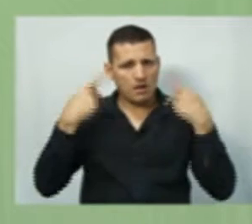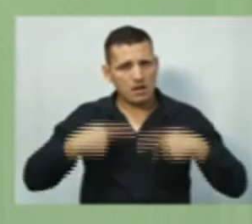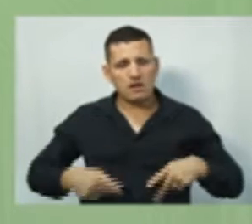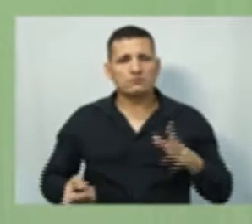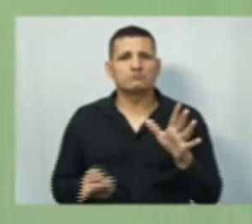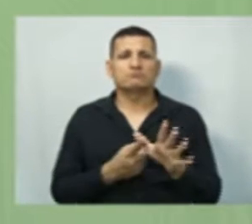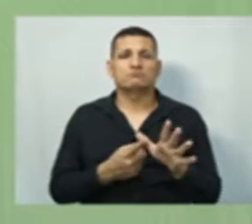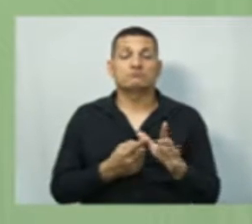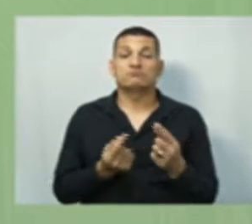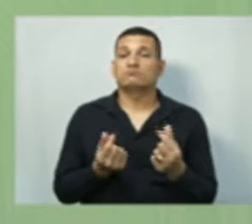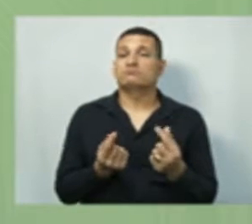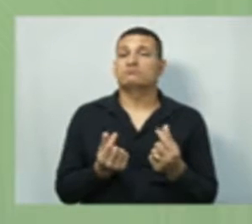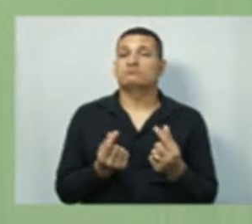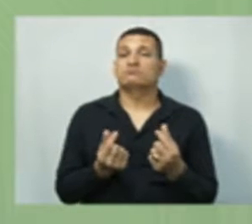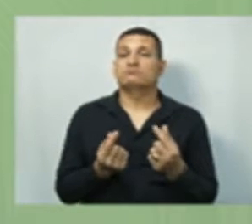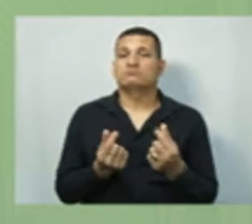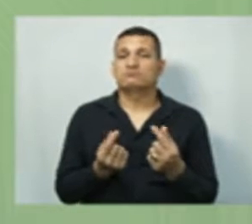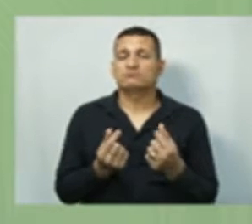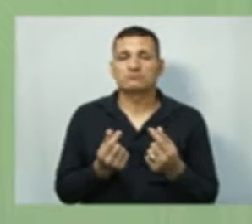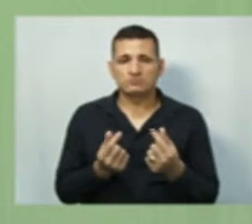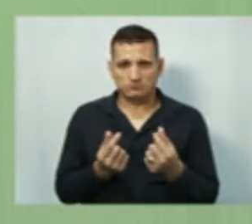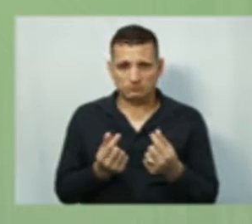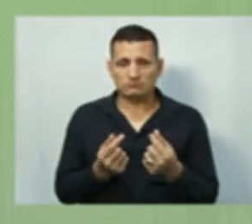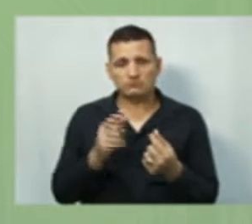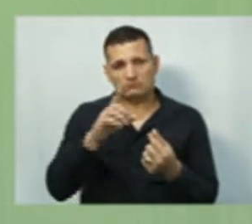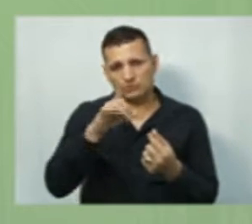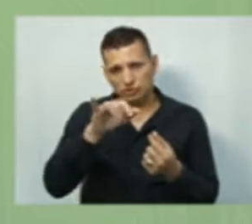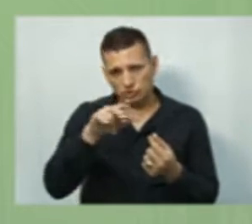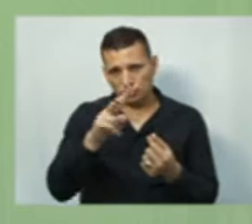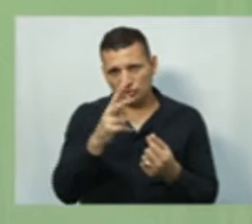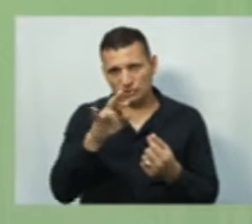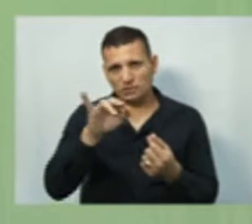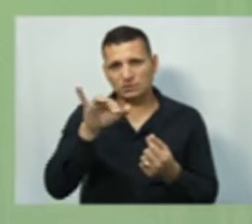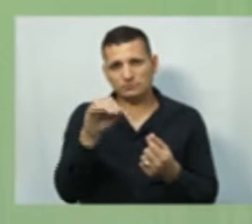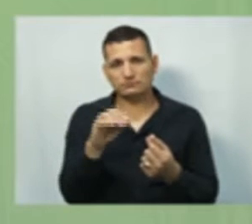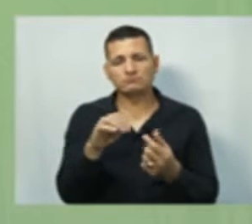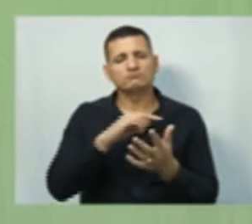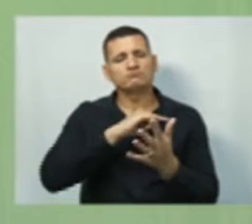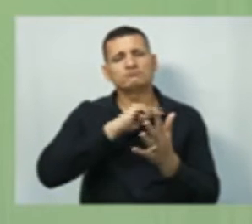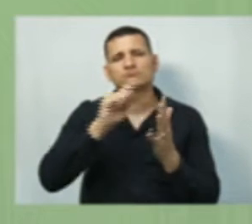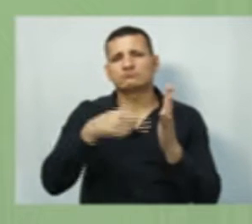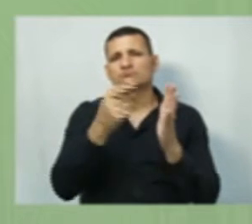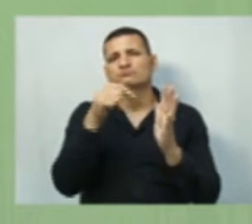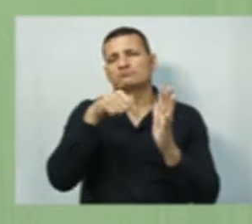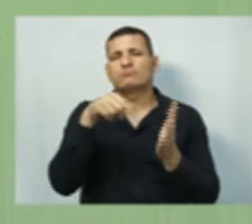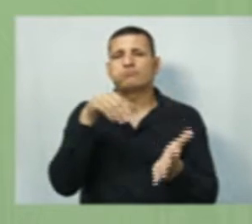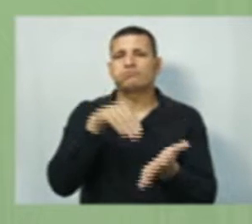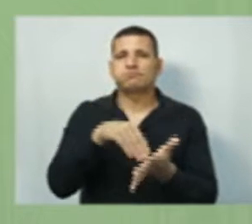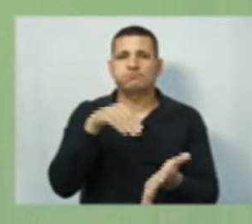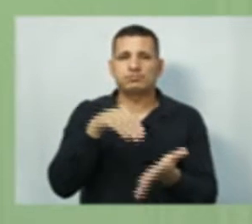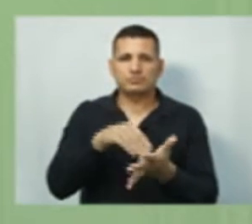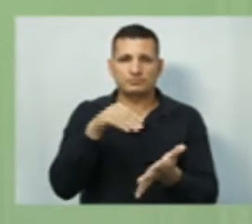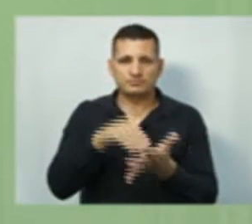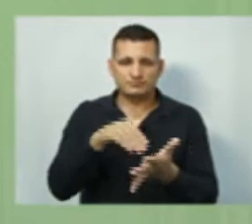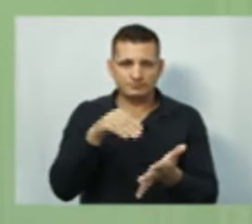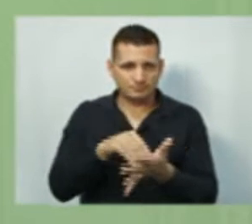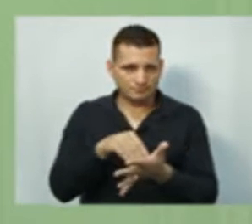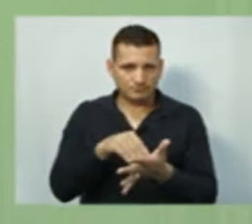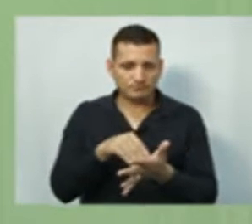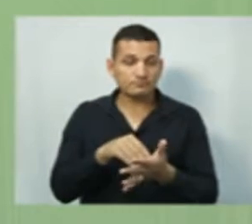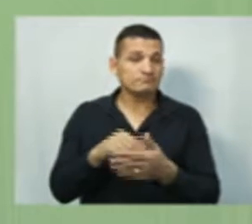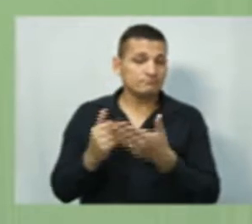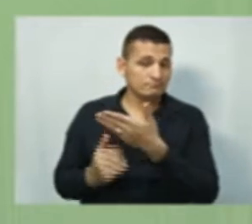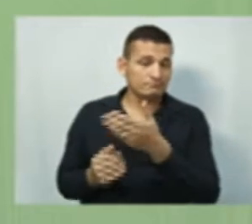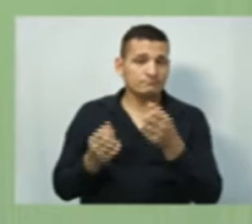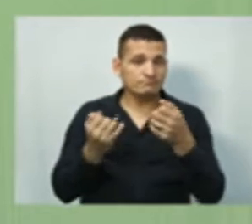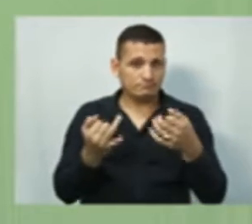recursos financeiros, que é realmente o dinheiro, são naturalmente escassos, assim como a professora Leite